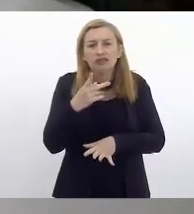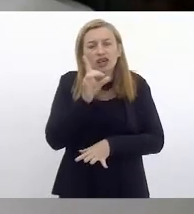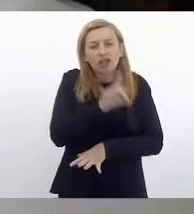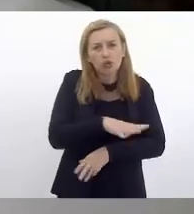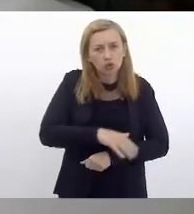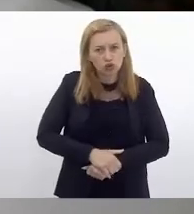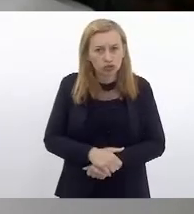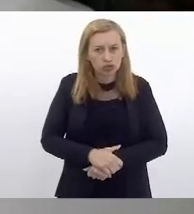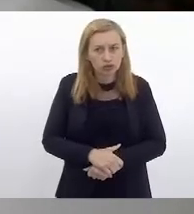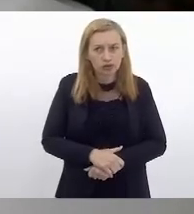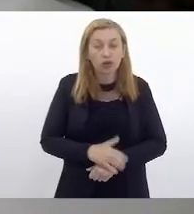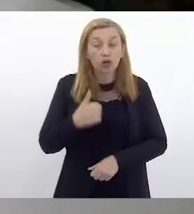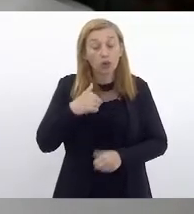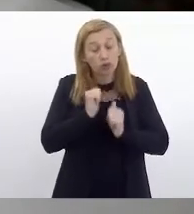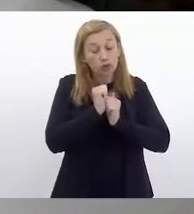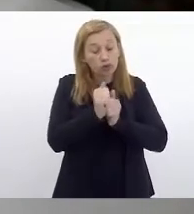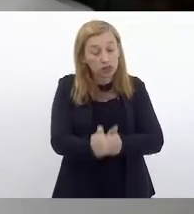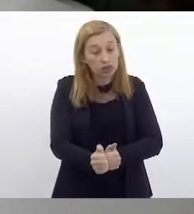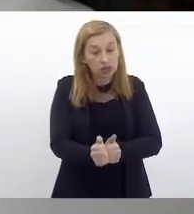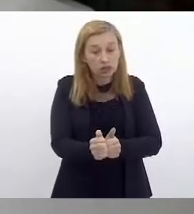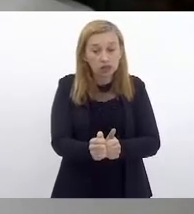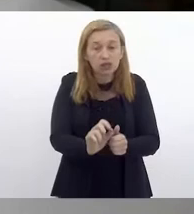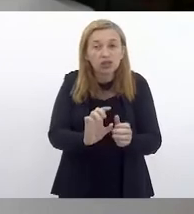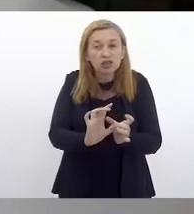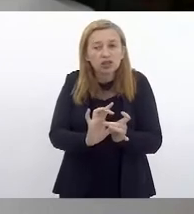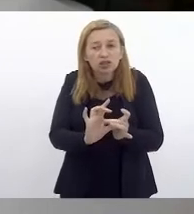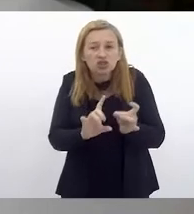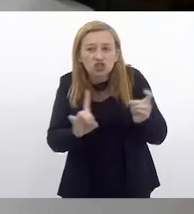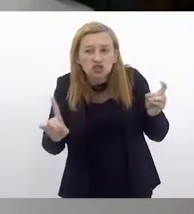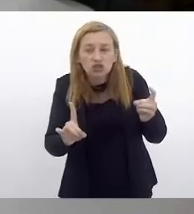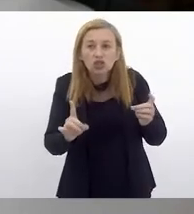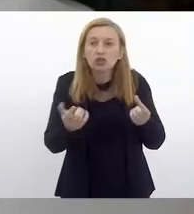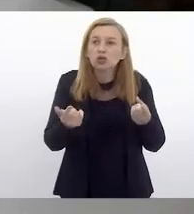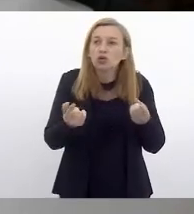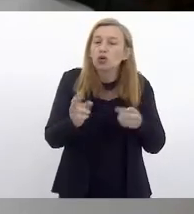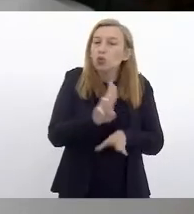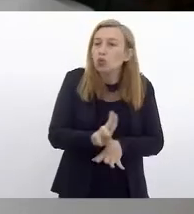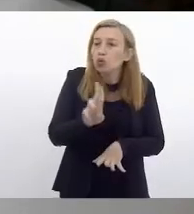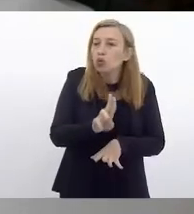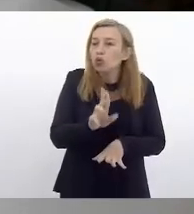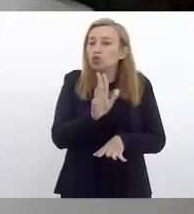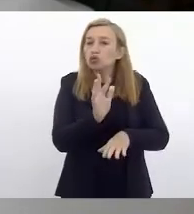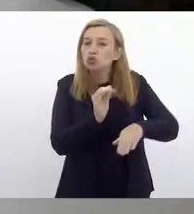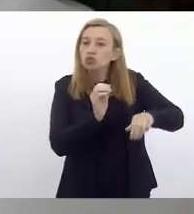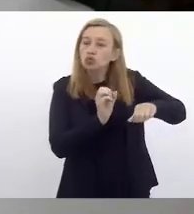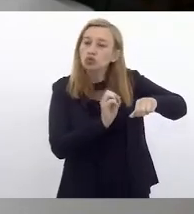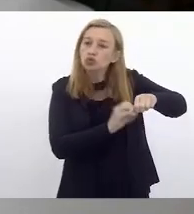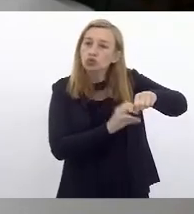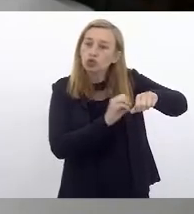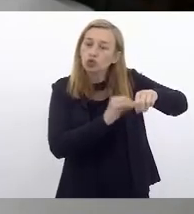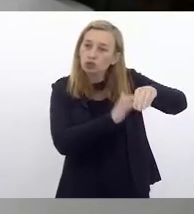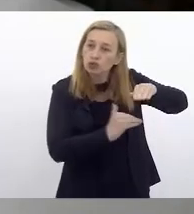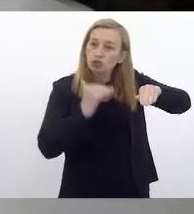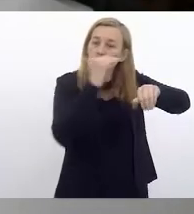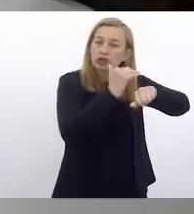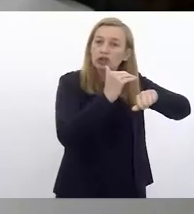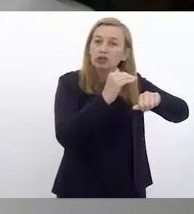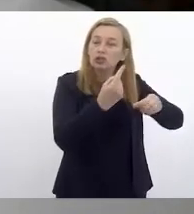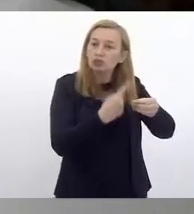fala. Eu acompanhei, ainda que distante, o uso do Fundo Soberano do município de